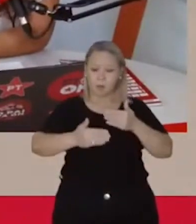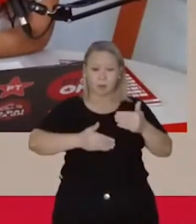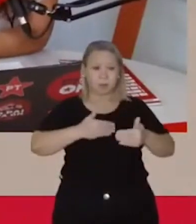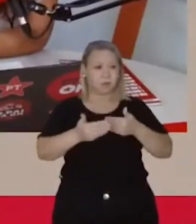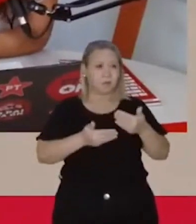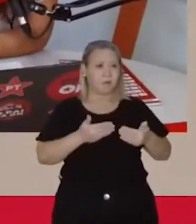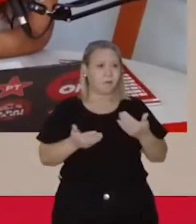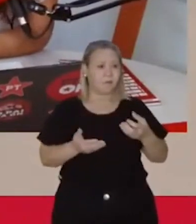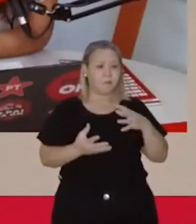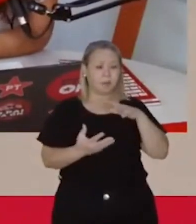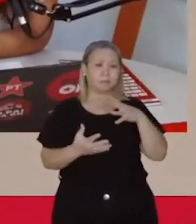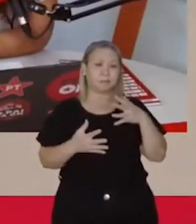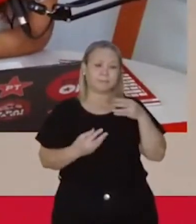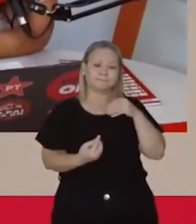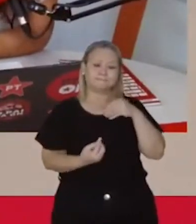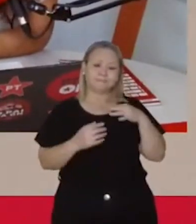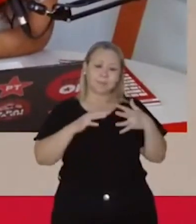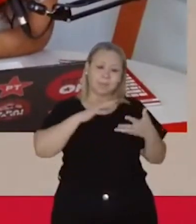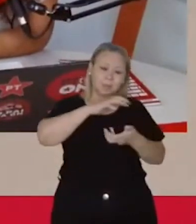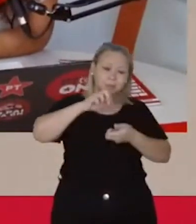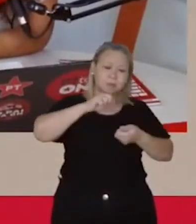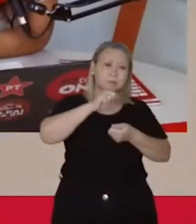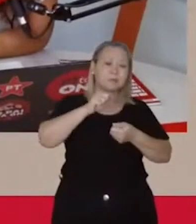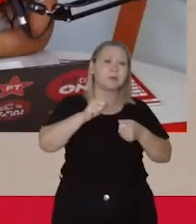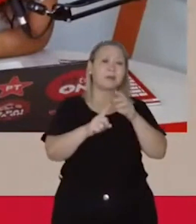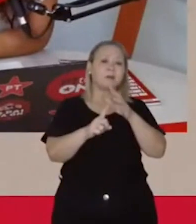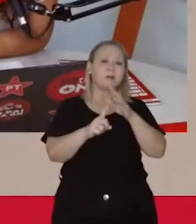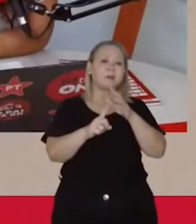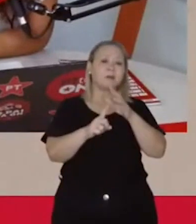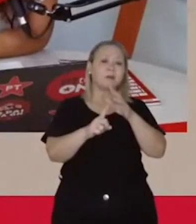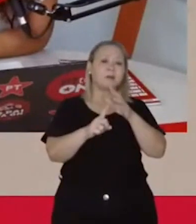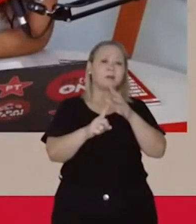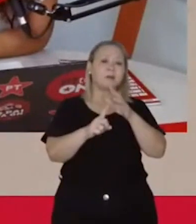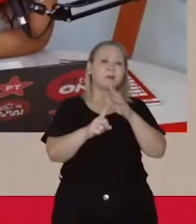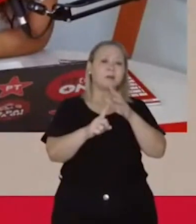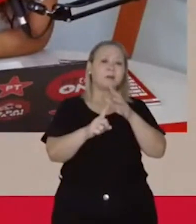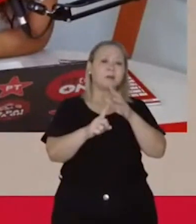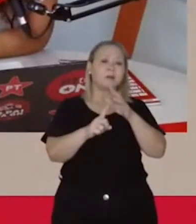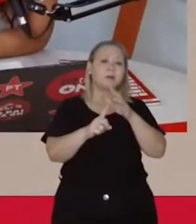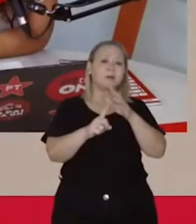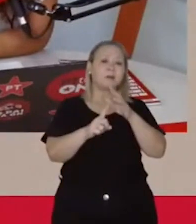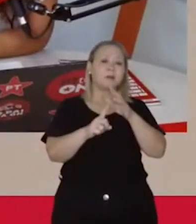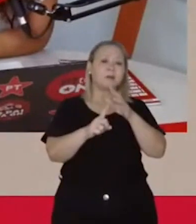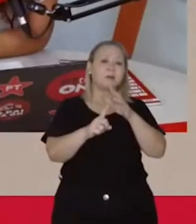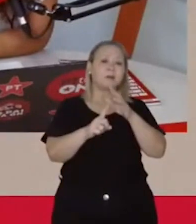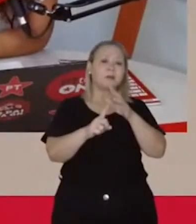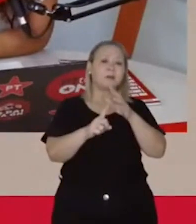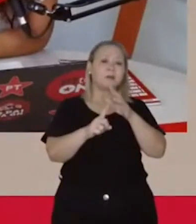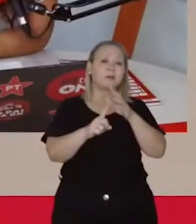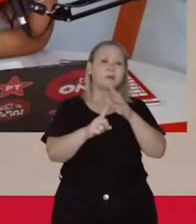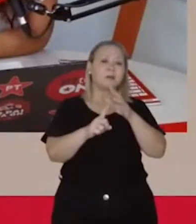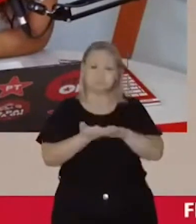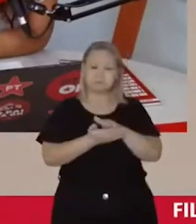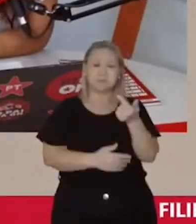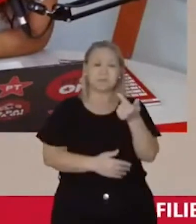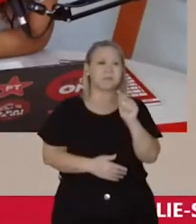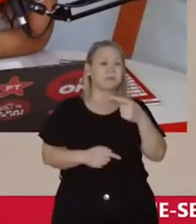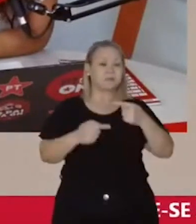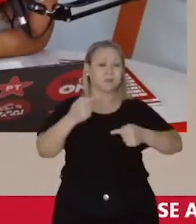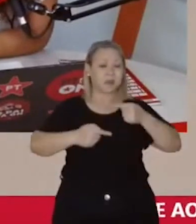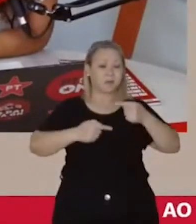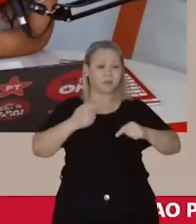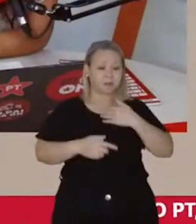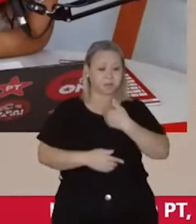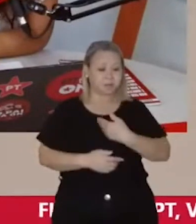desenvolvimento sustentável, socialmente justo e econômico nesse século, sem políticas públicas